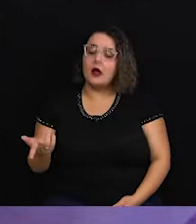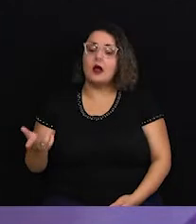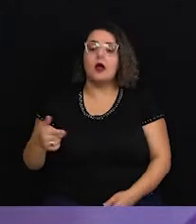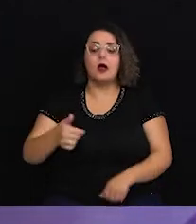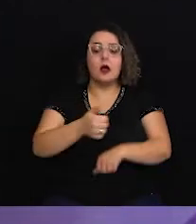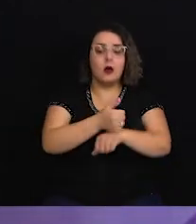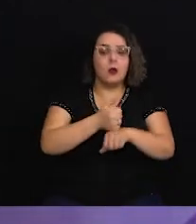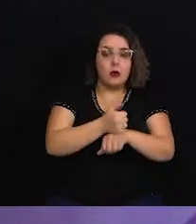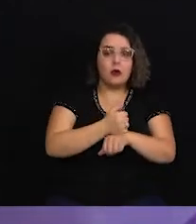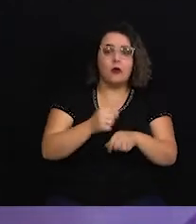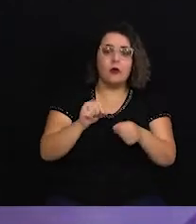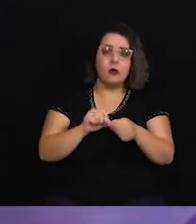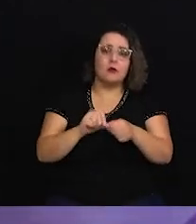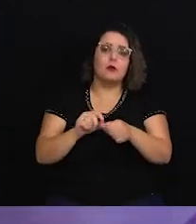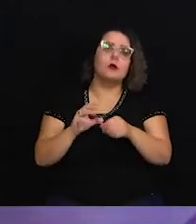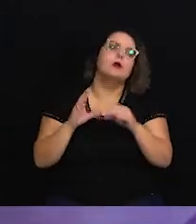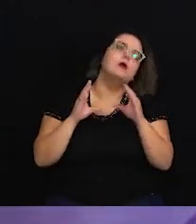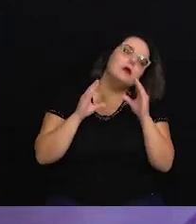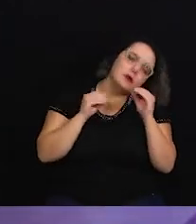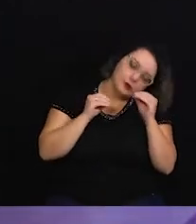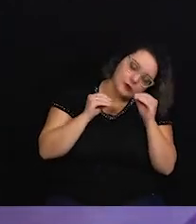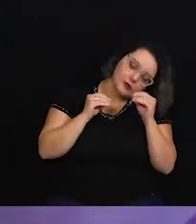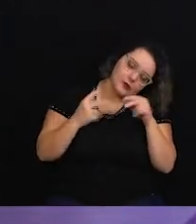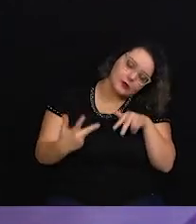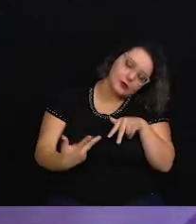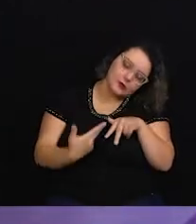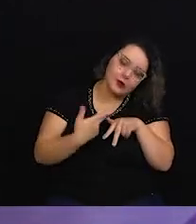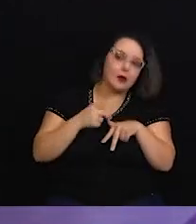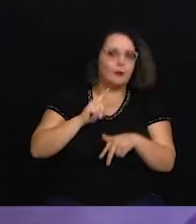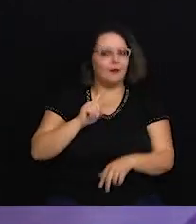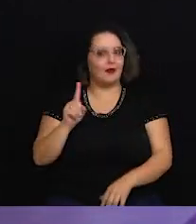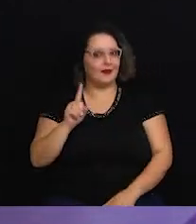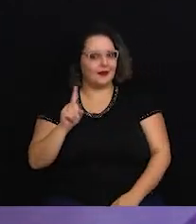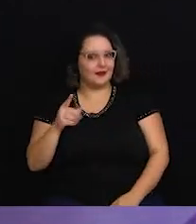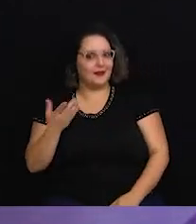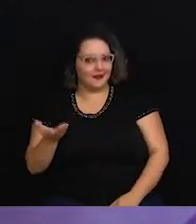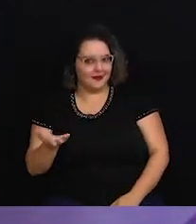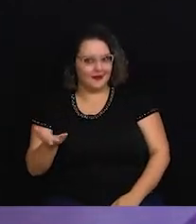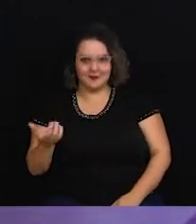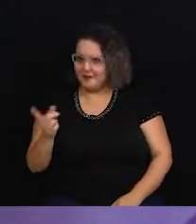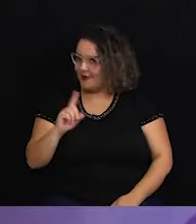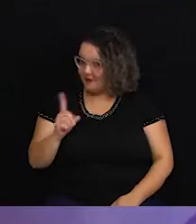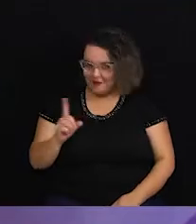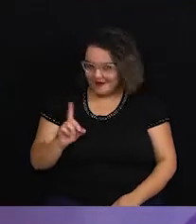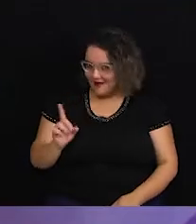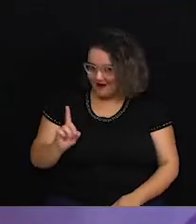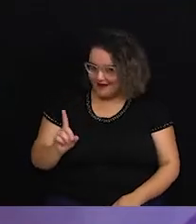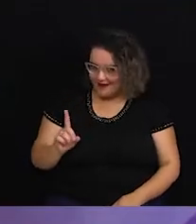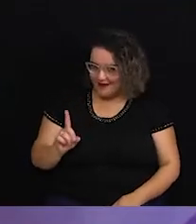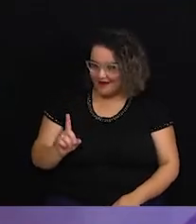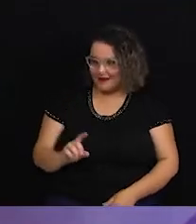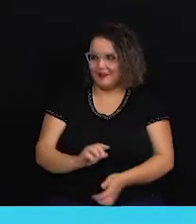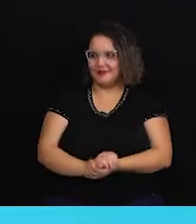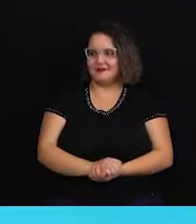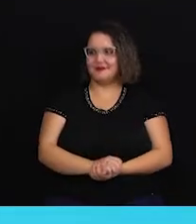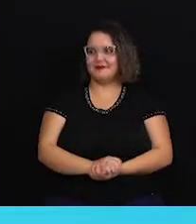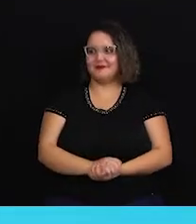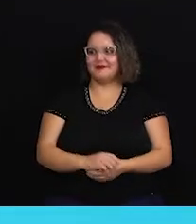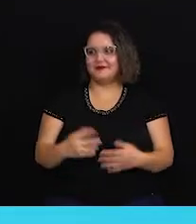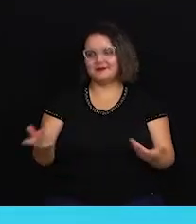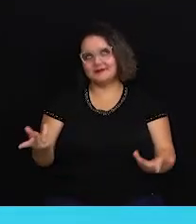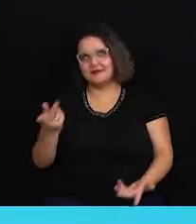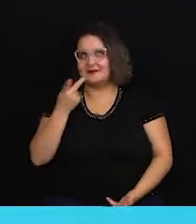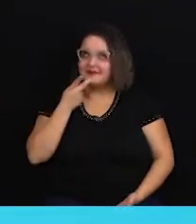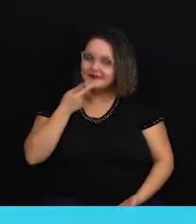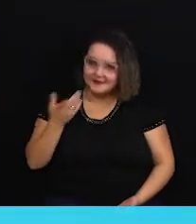aquele profissional que vai fazer o paciente dormir durante o procedimento. Mas não, né? Não é bem isso.